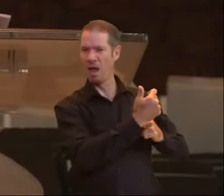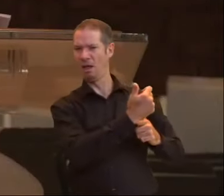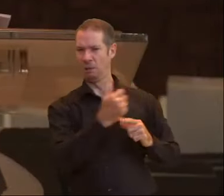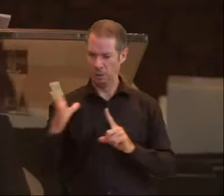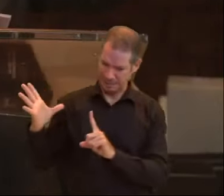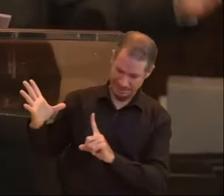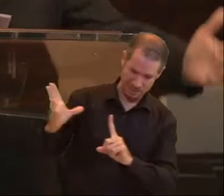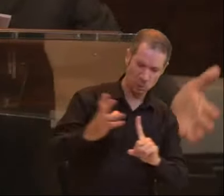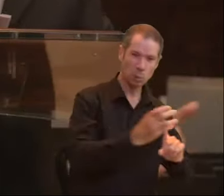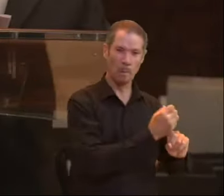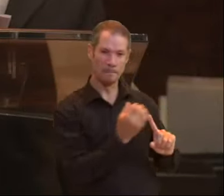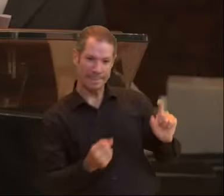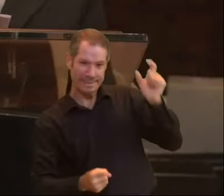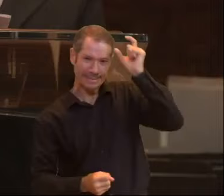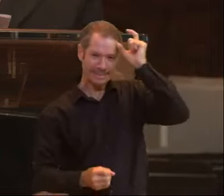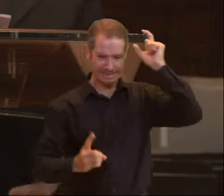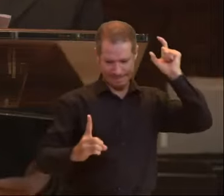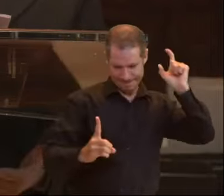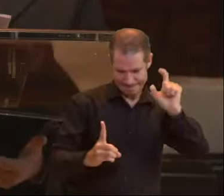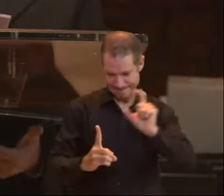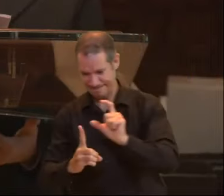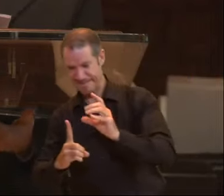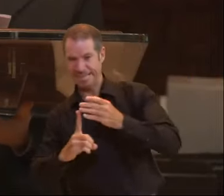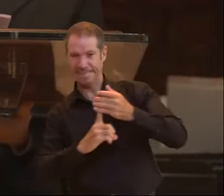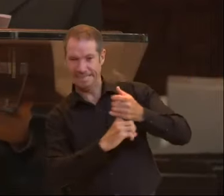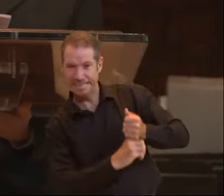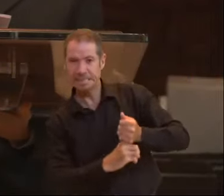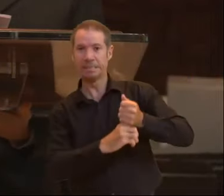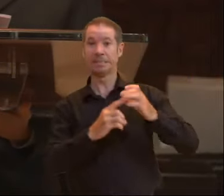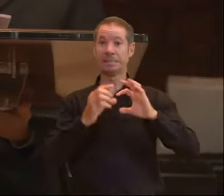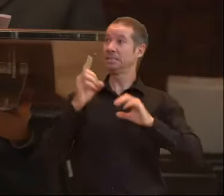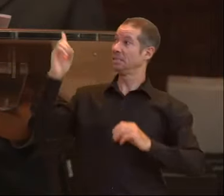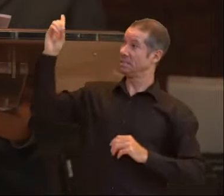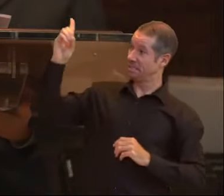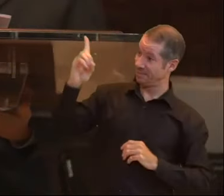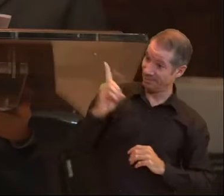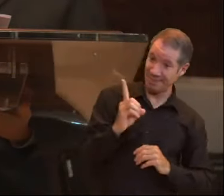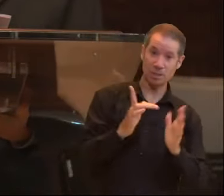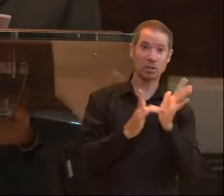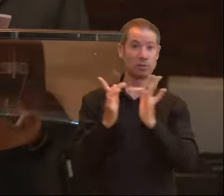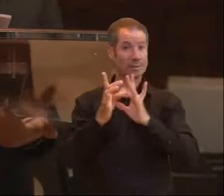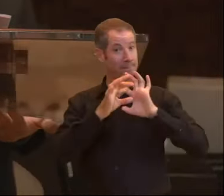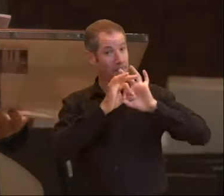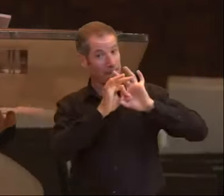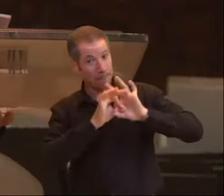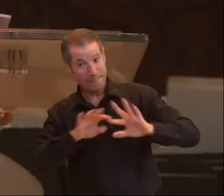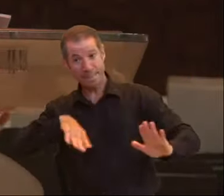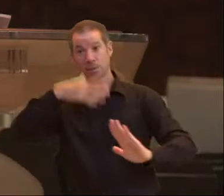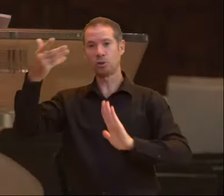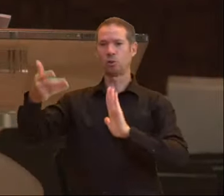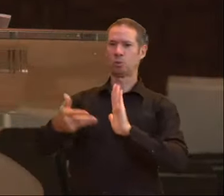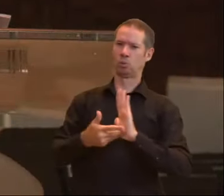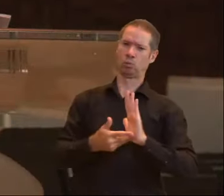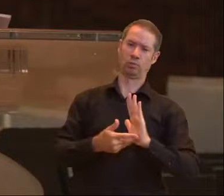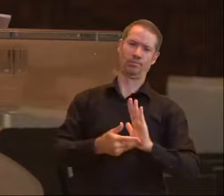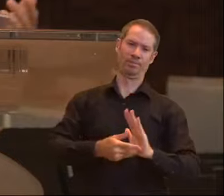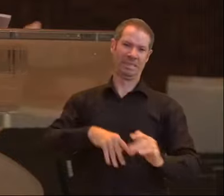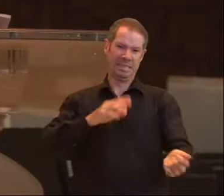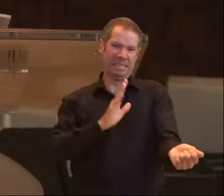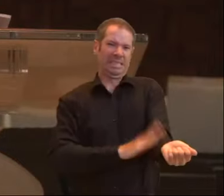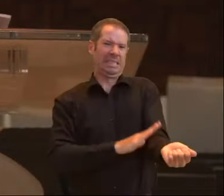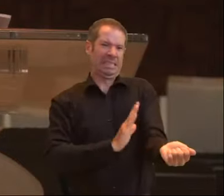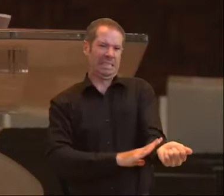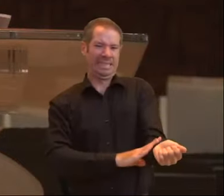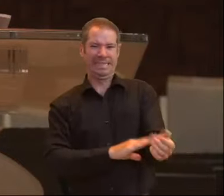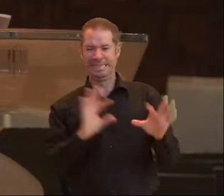do domínio satânico. Ele liberta de tudo. Você não é mais dependente de nada